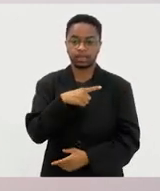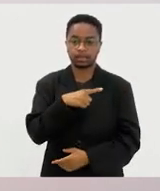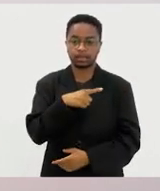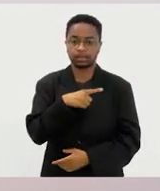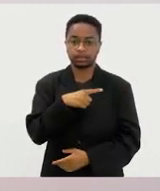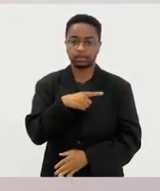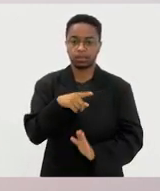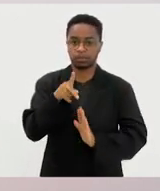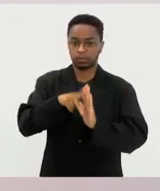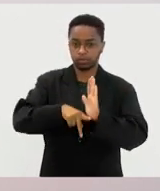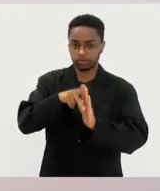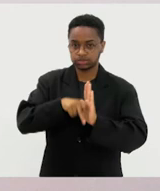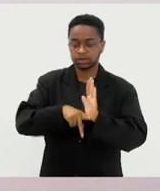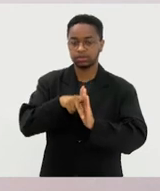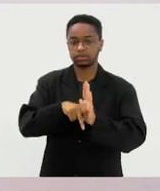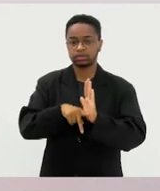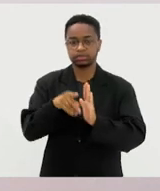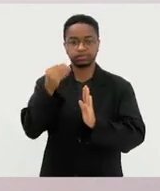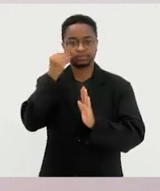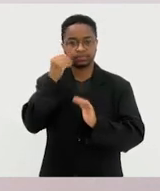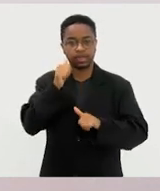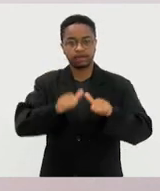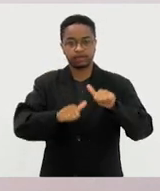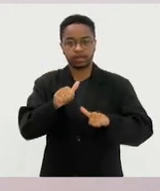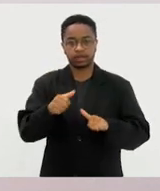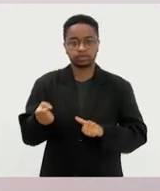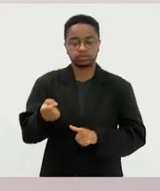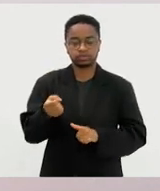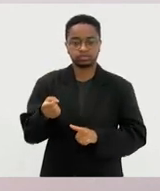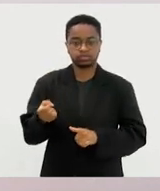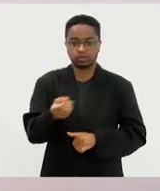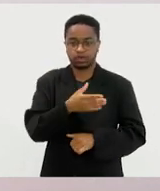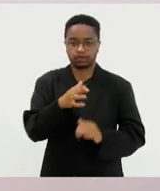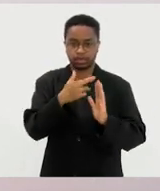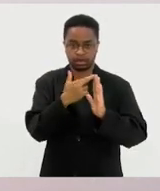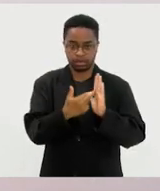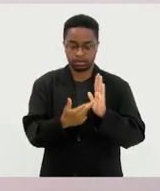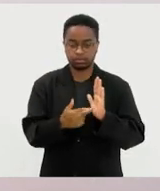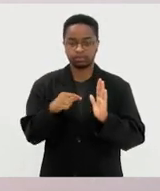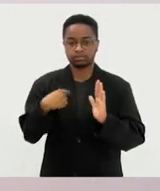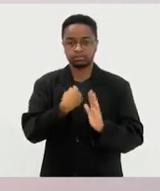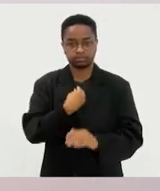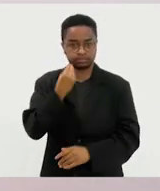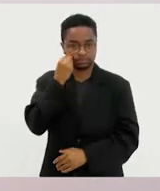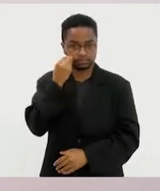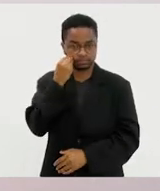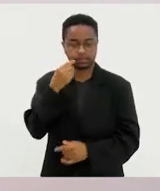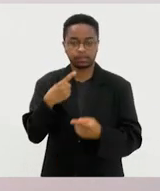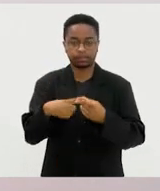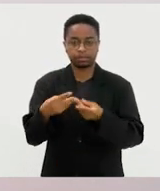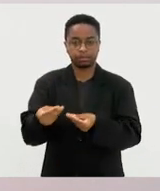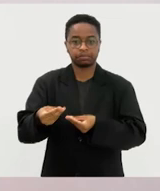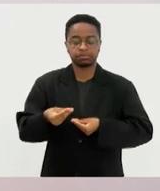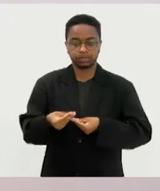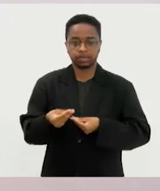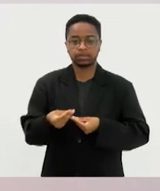um projeto para rever as regras dos regimes. A gente está tentando, eles nos deram, ofereceram um texto